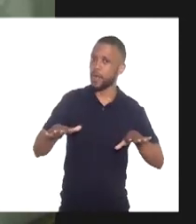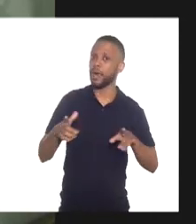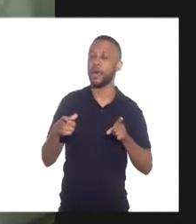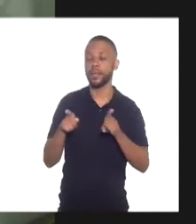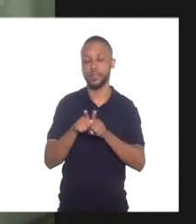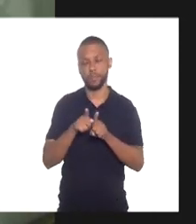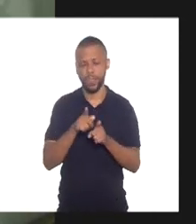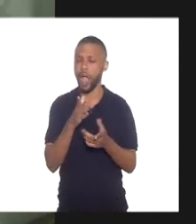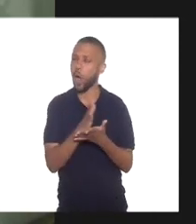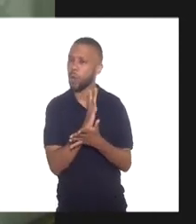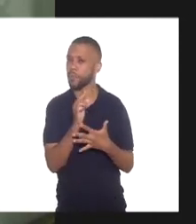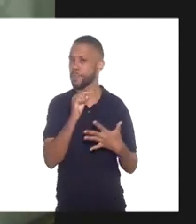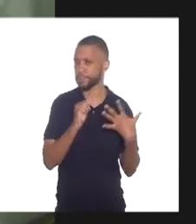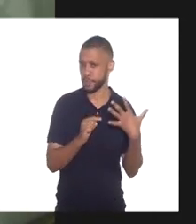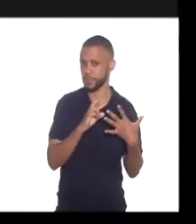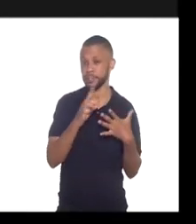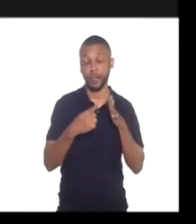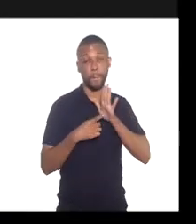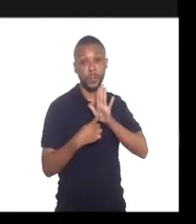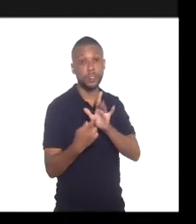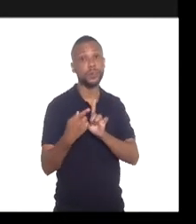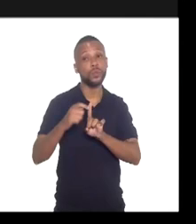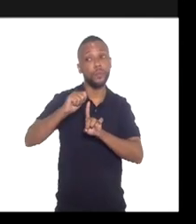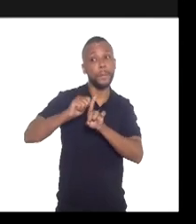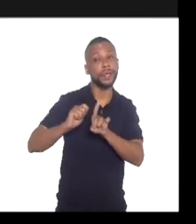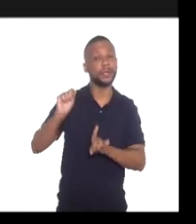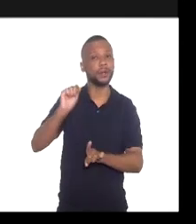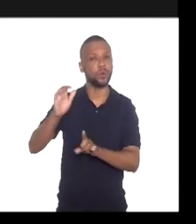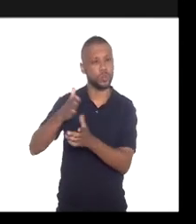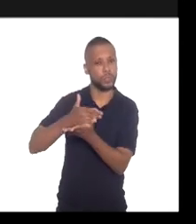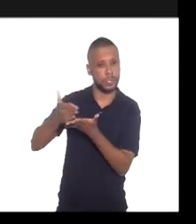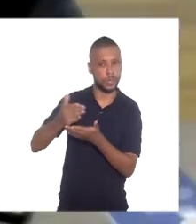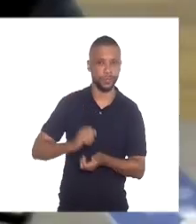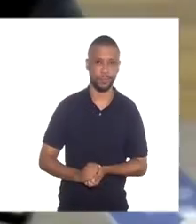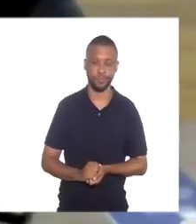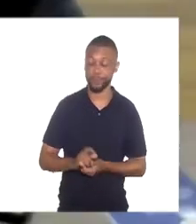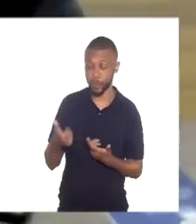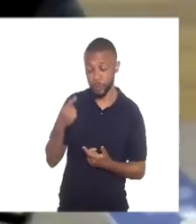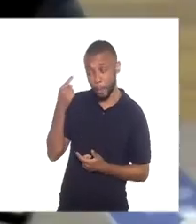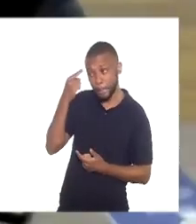levando aí logo no comecinho de agosto. Eu já estou pensando nisso em